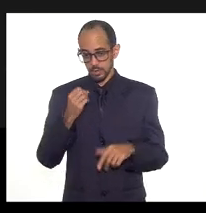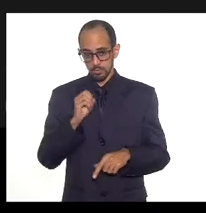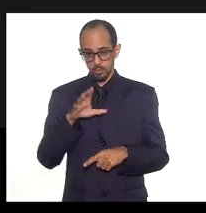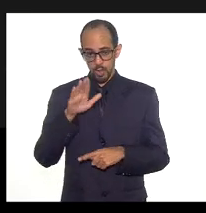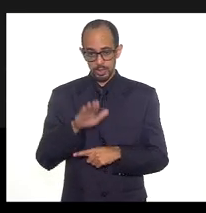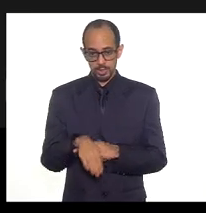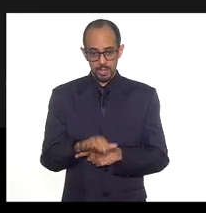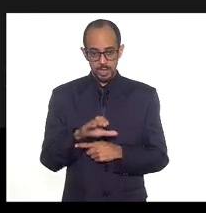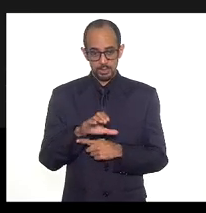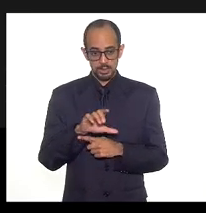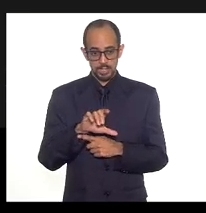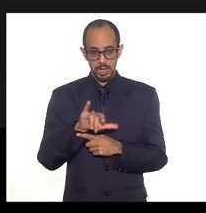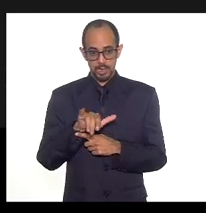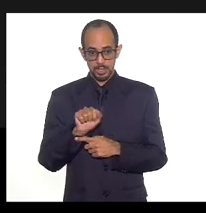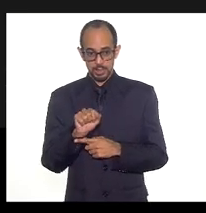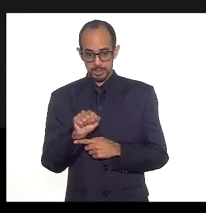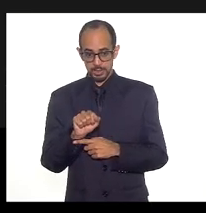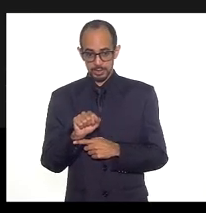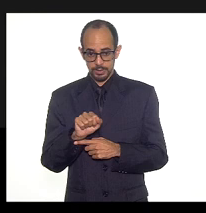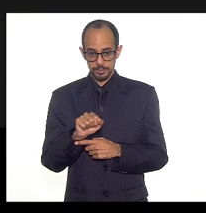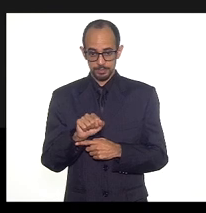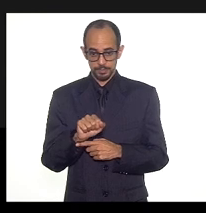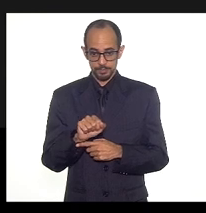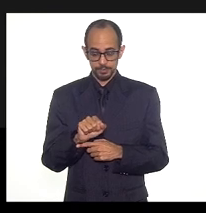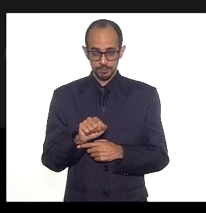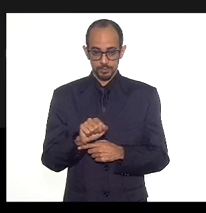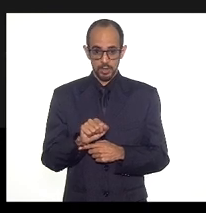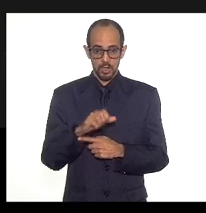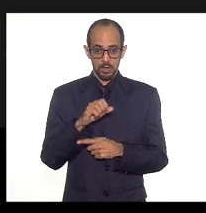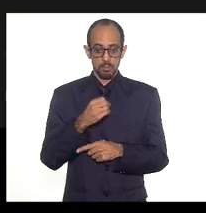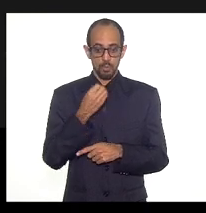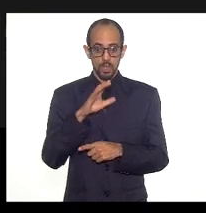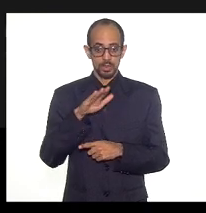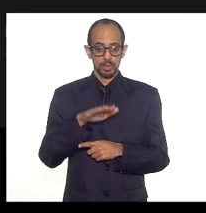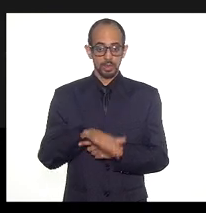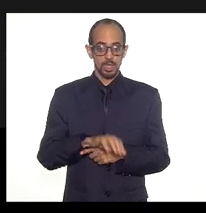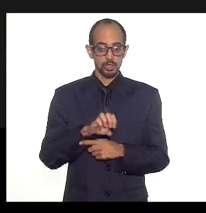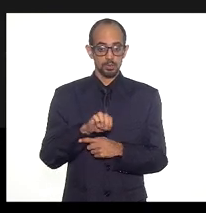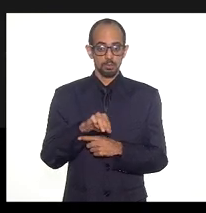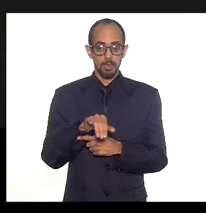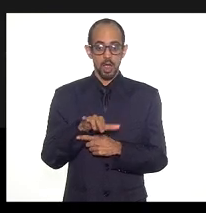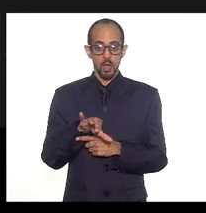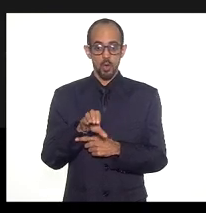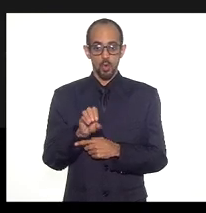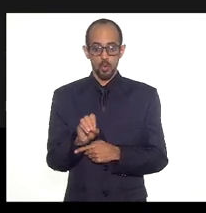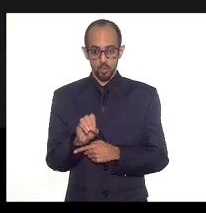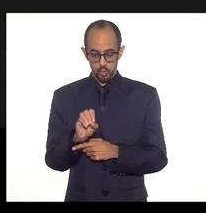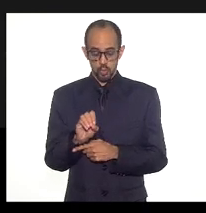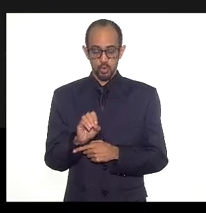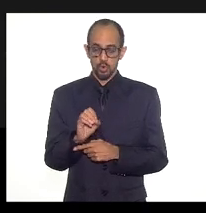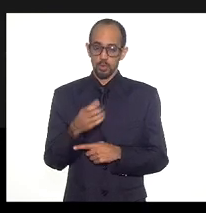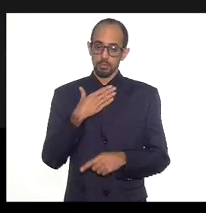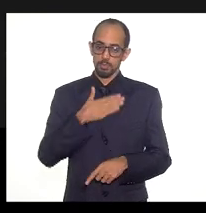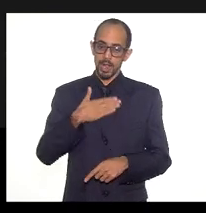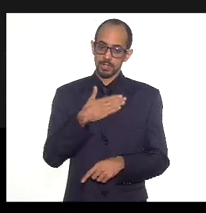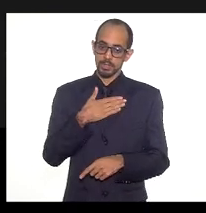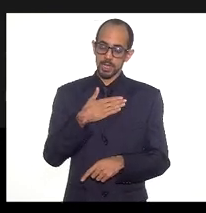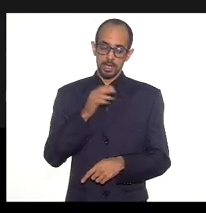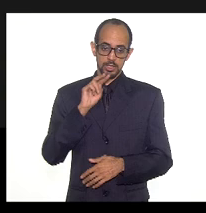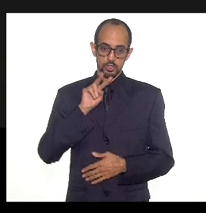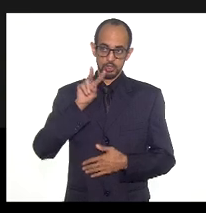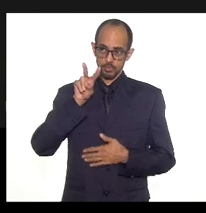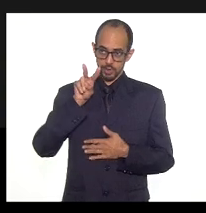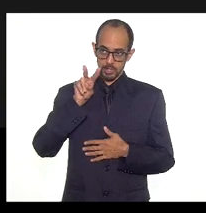Célia. Boa Boa tarde, tarde, Pedro. doutor Mauro Osório. Tudo bem? Prazer Tudo. rever. Isso. Recebeu lá